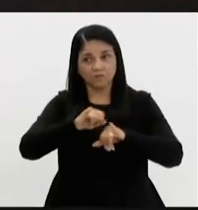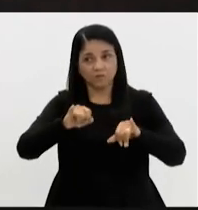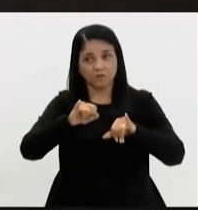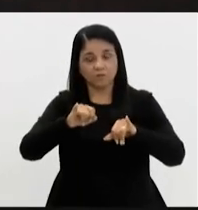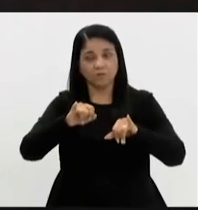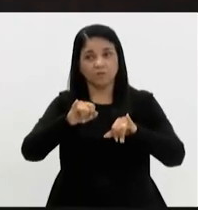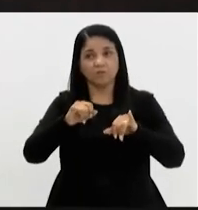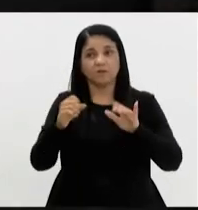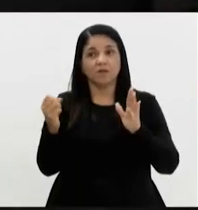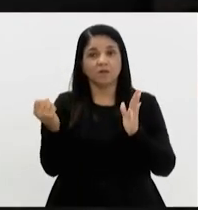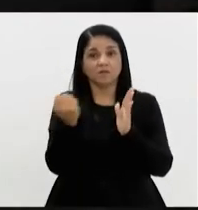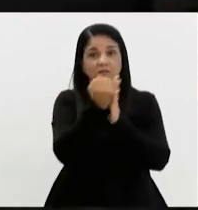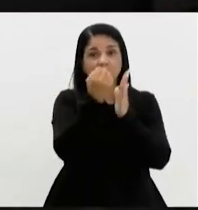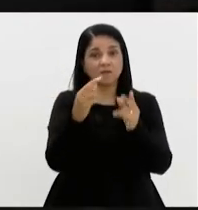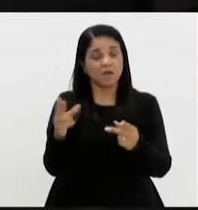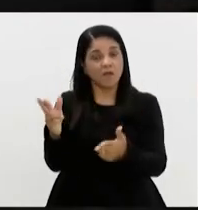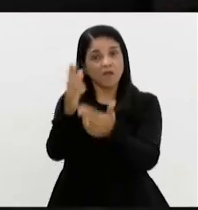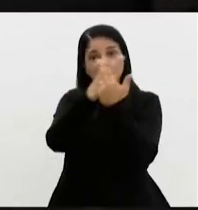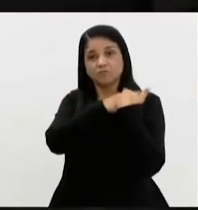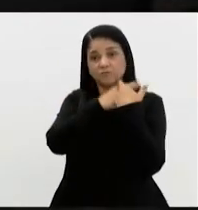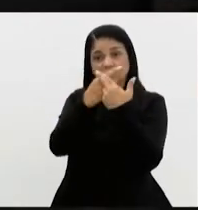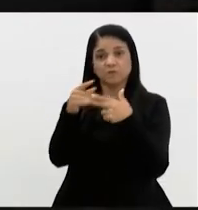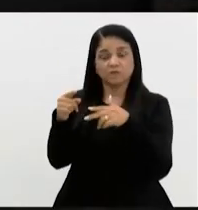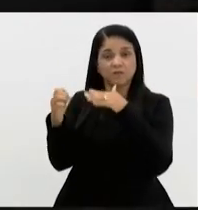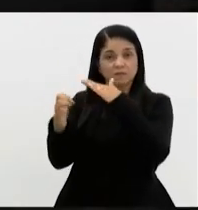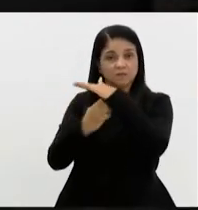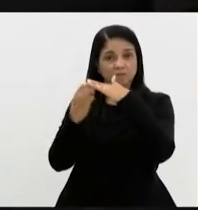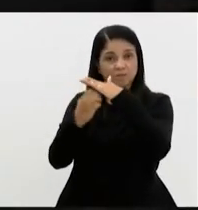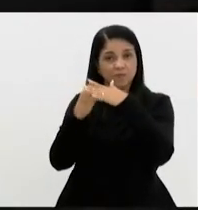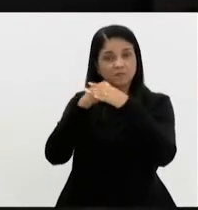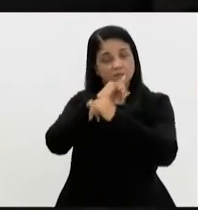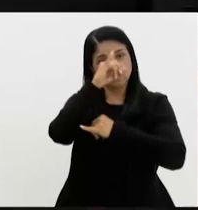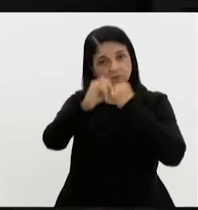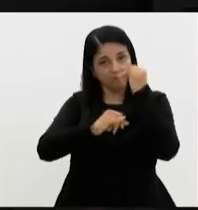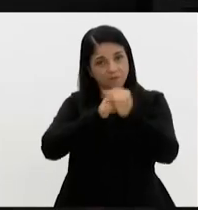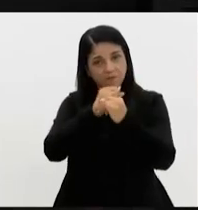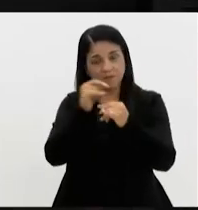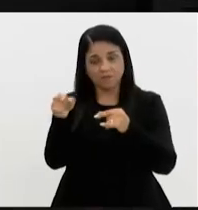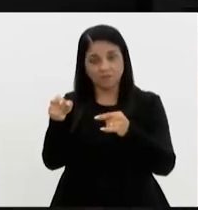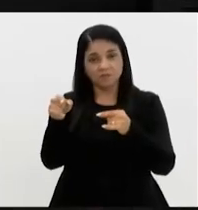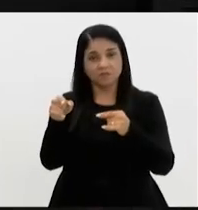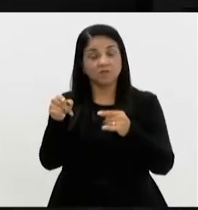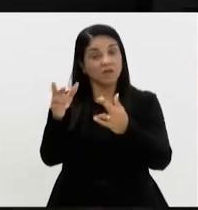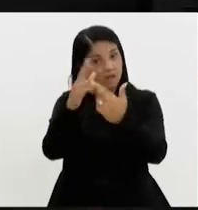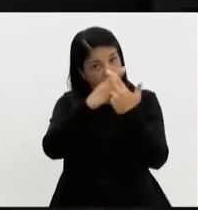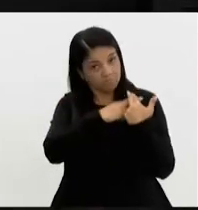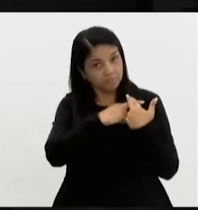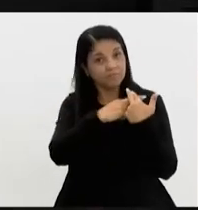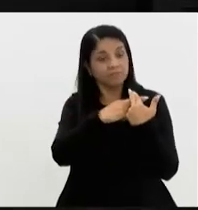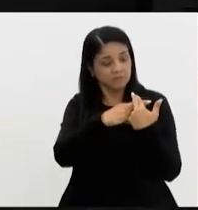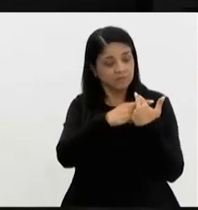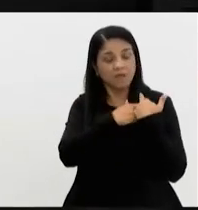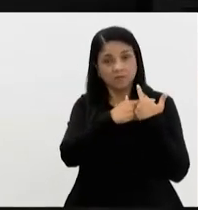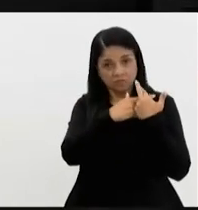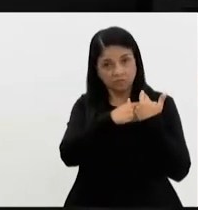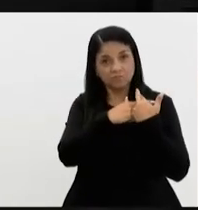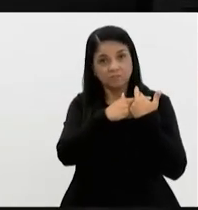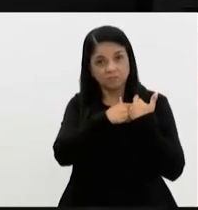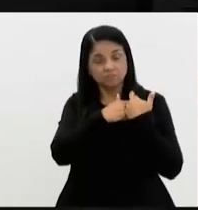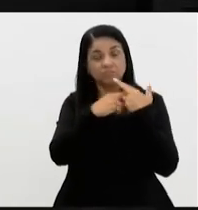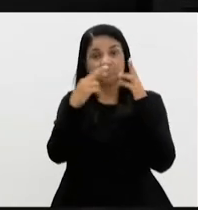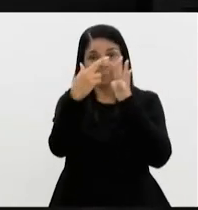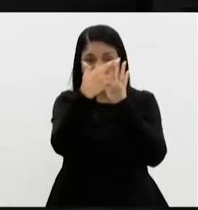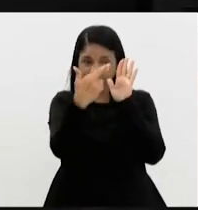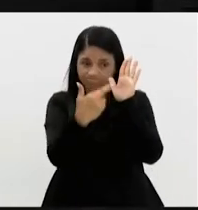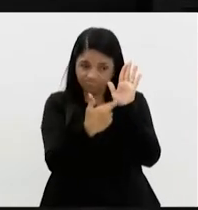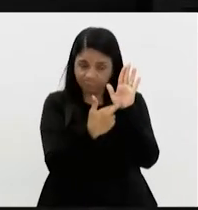destacadamente a responsabilidade dos provedores e fez o fecho de sua fala com isso de que essa responsabilidade fomentada por uma regulação